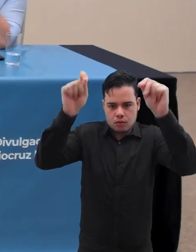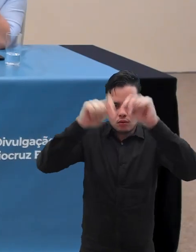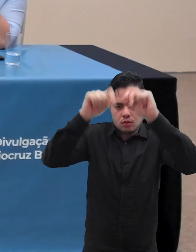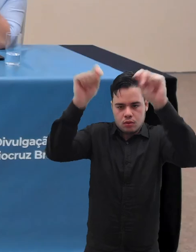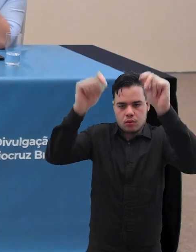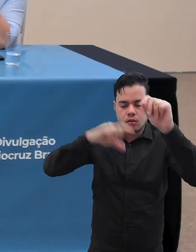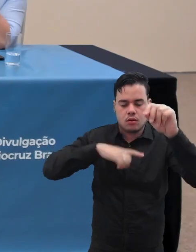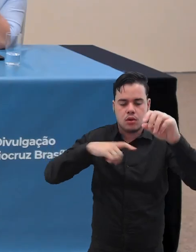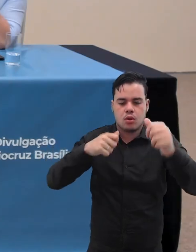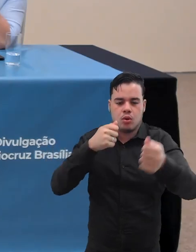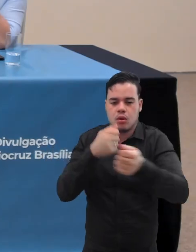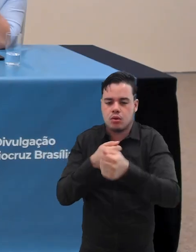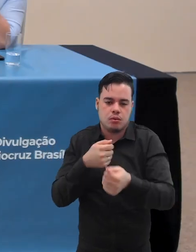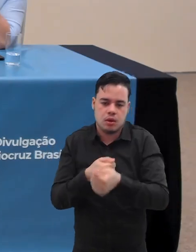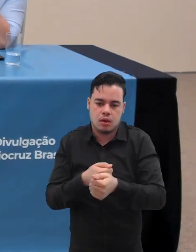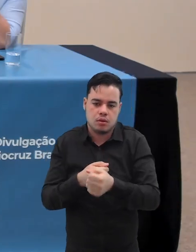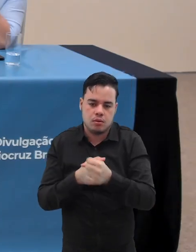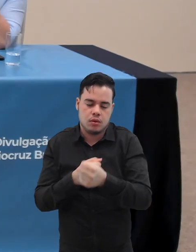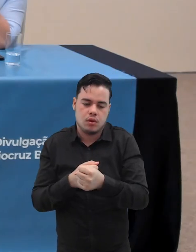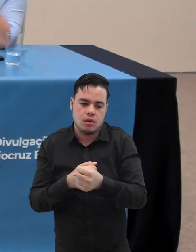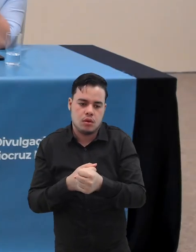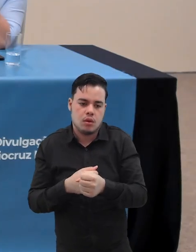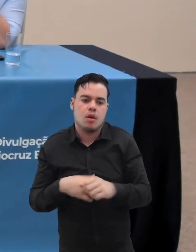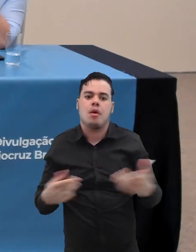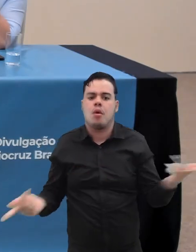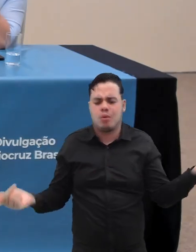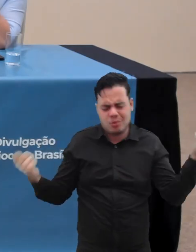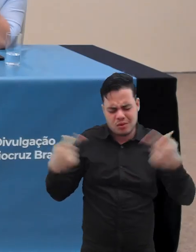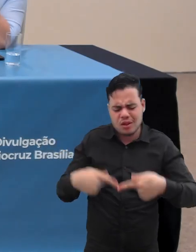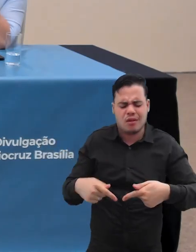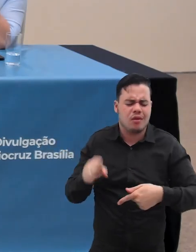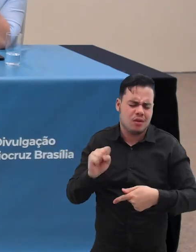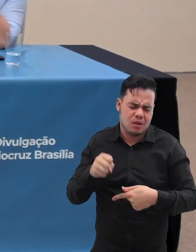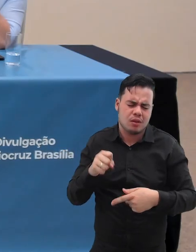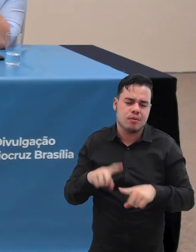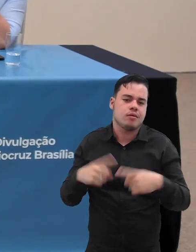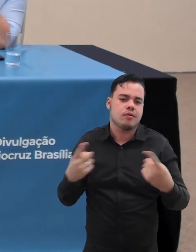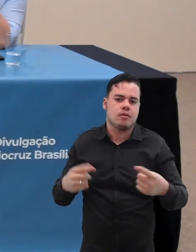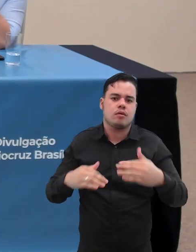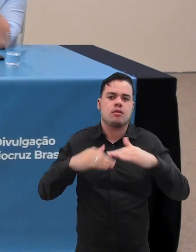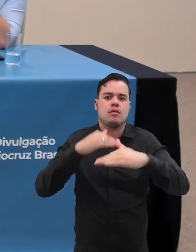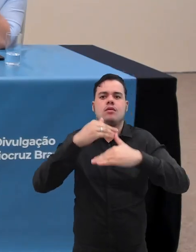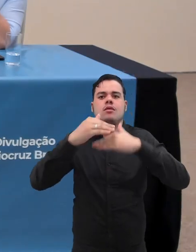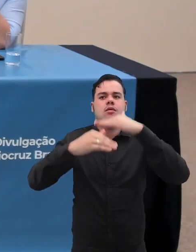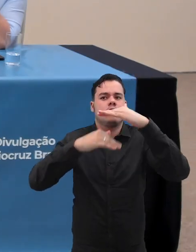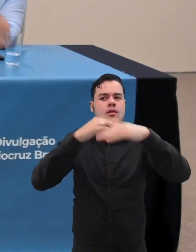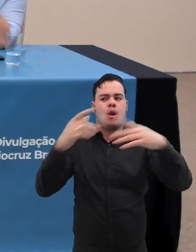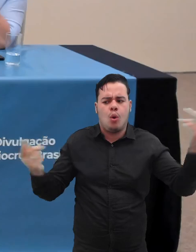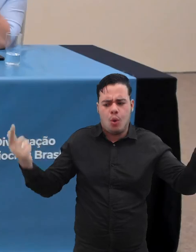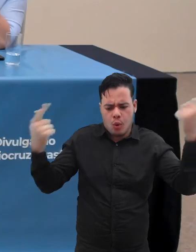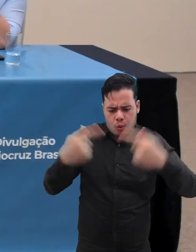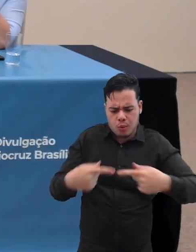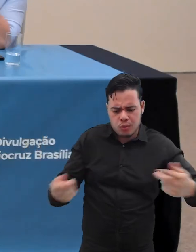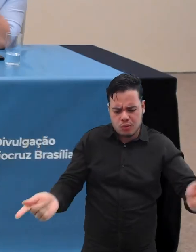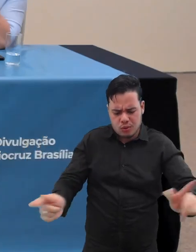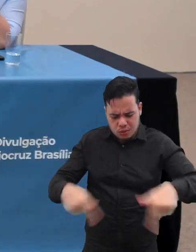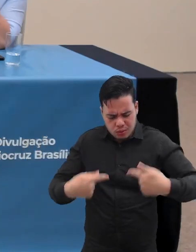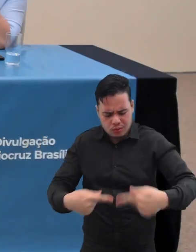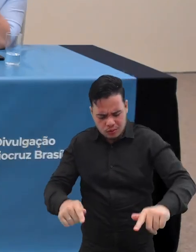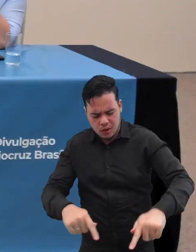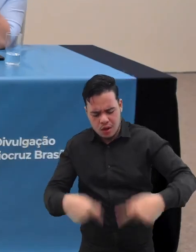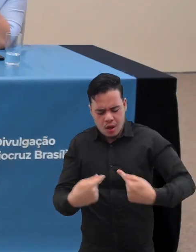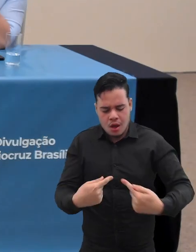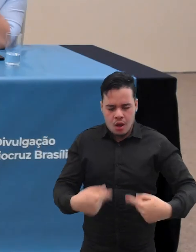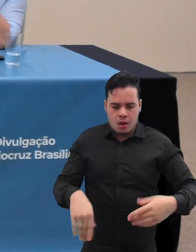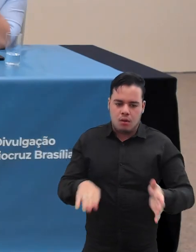mais presente. É claro que vai ser um desafio, quanto mais a gente for ampliando, né? E a outra coisa que é muito importante